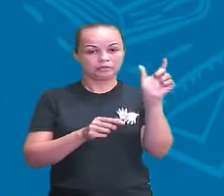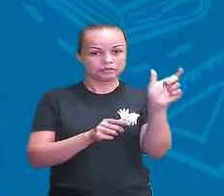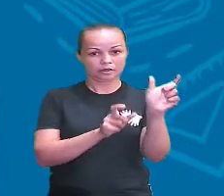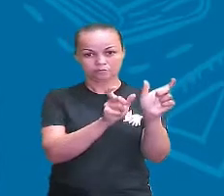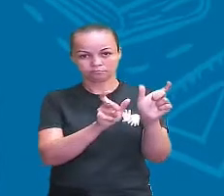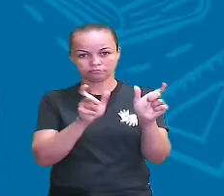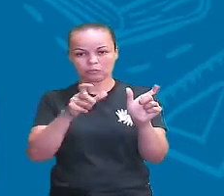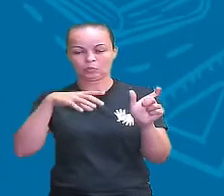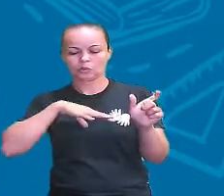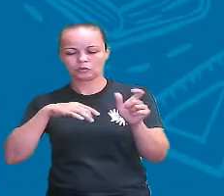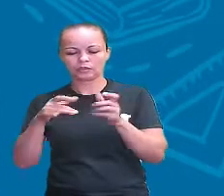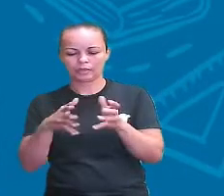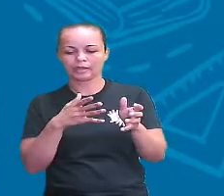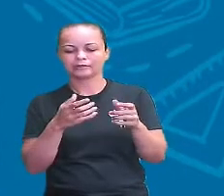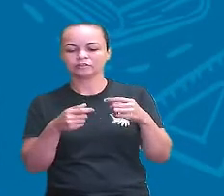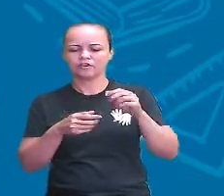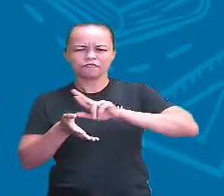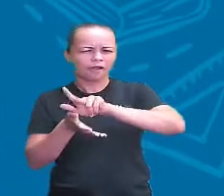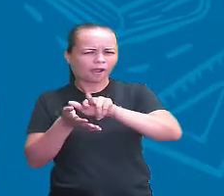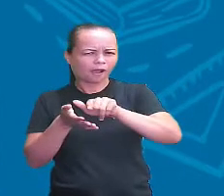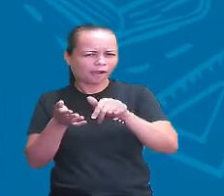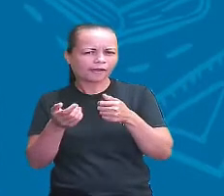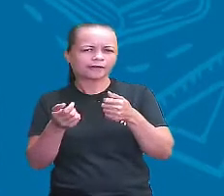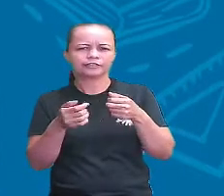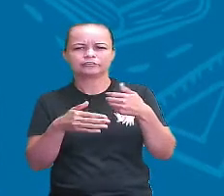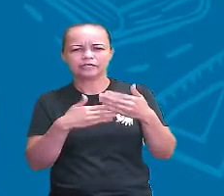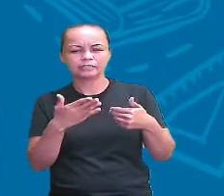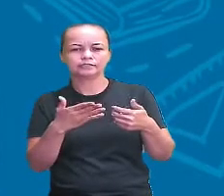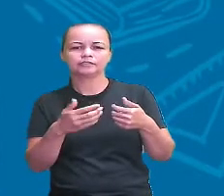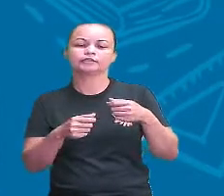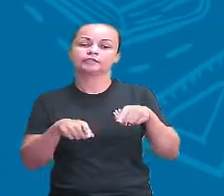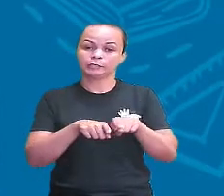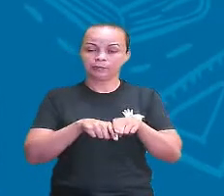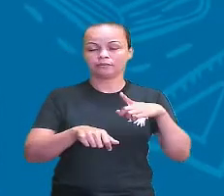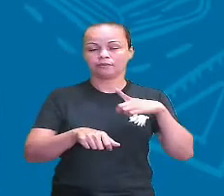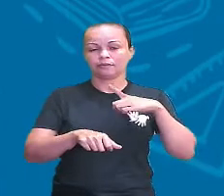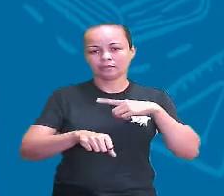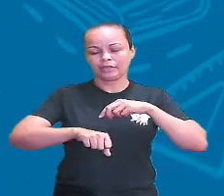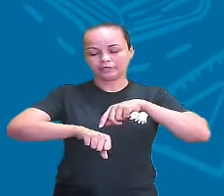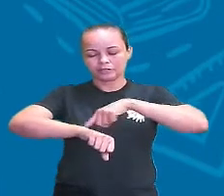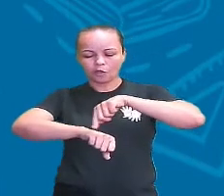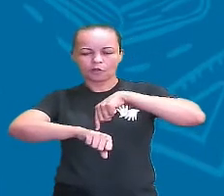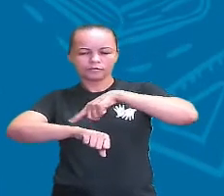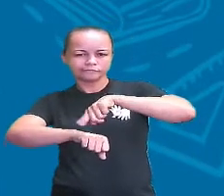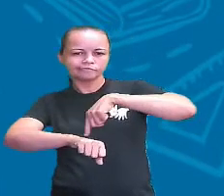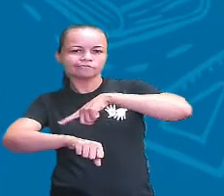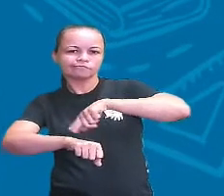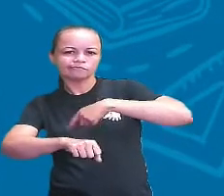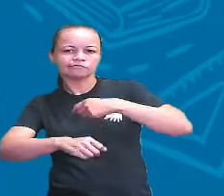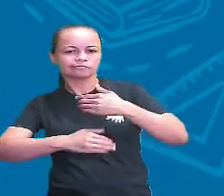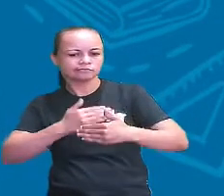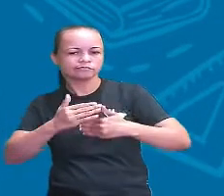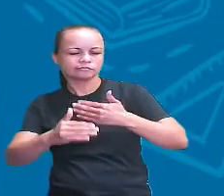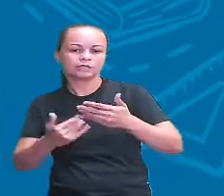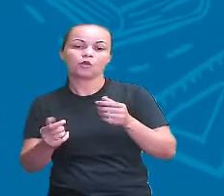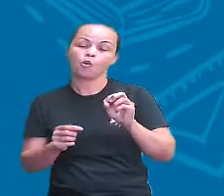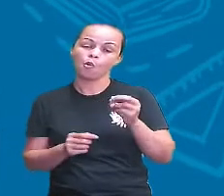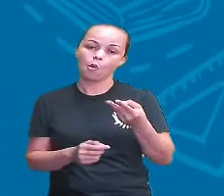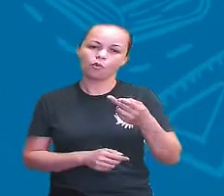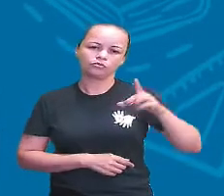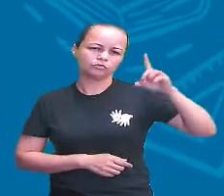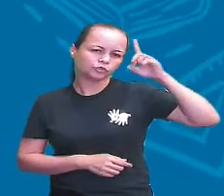nós temos hourly, de hora em hora. Temos também daily, que aí é diariamente.